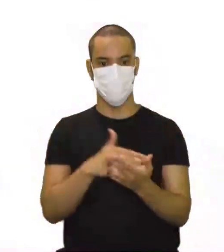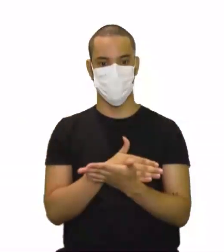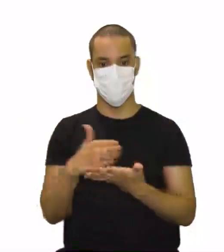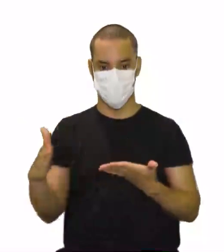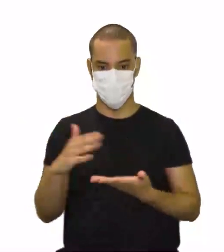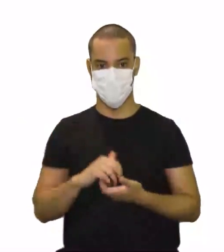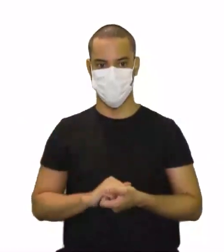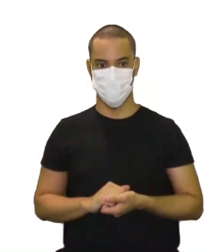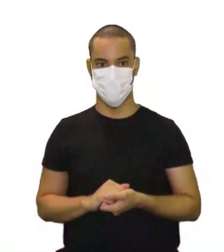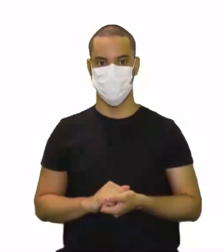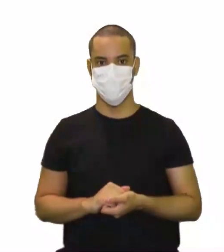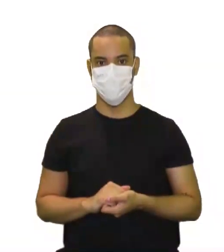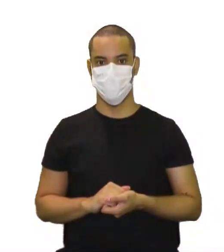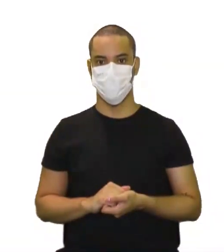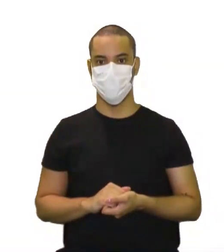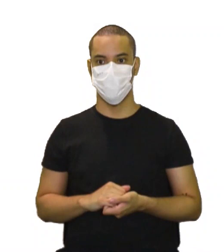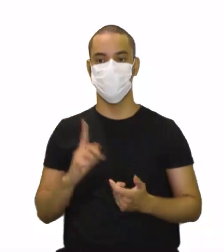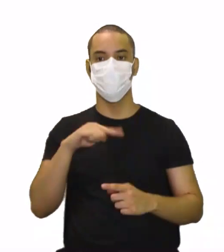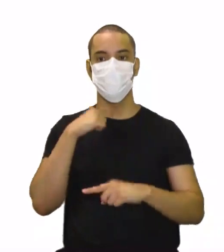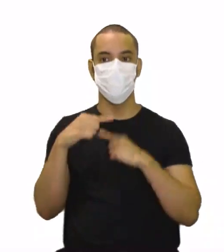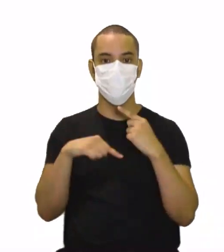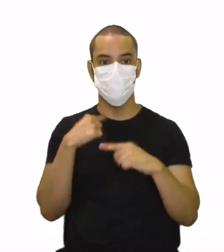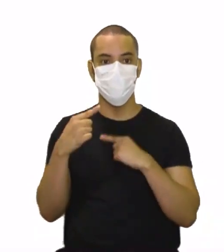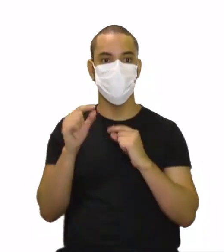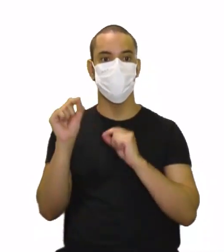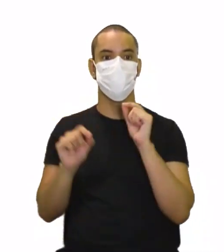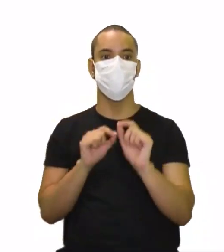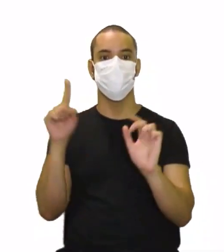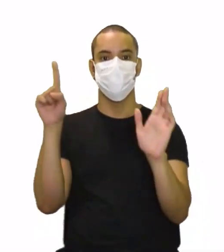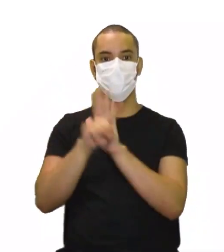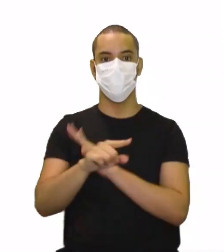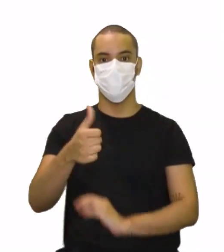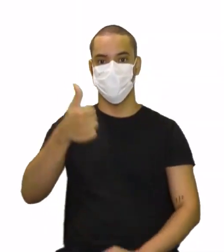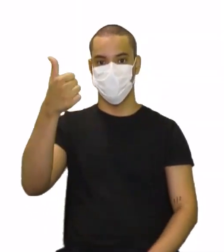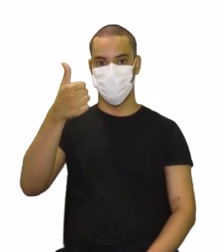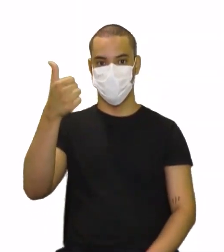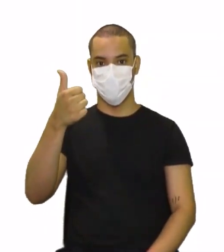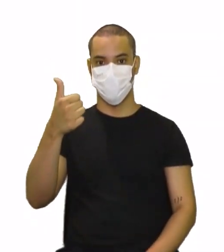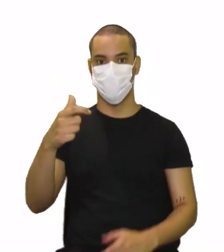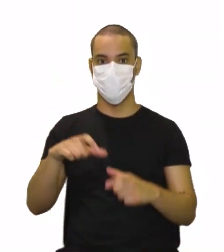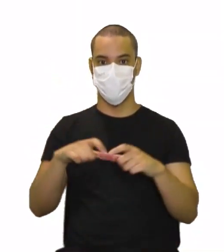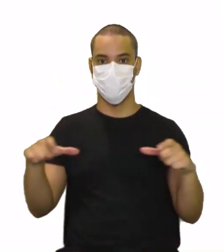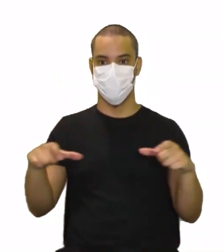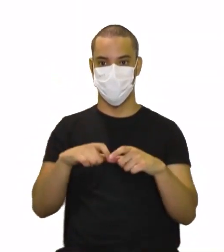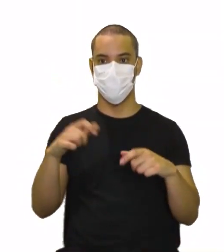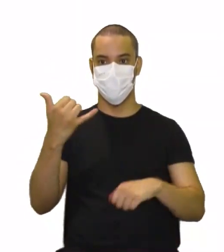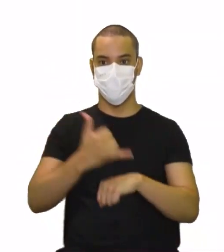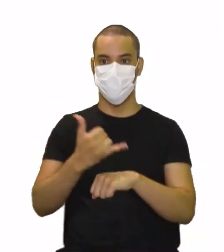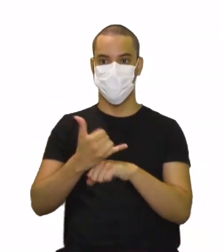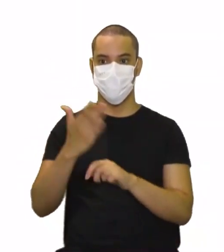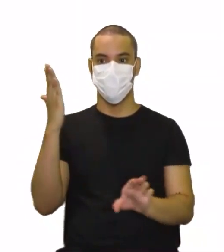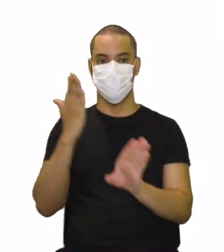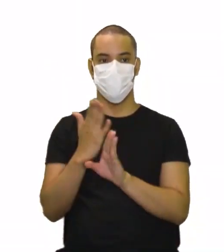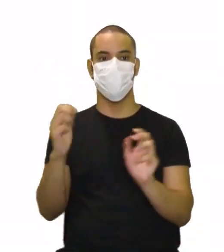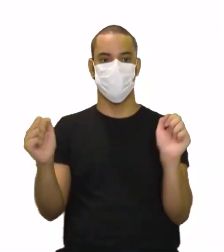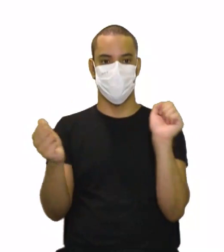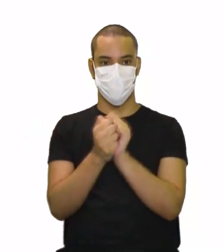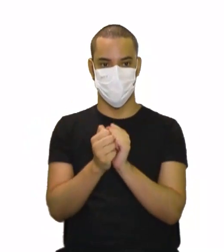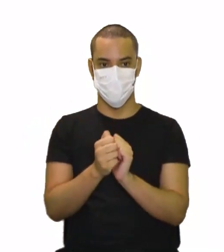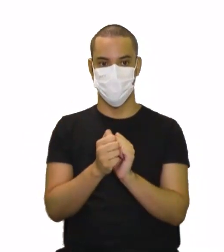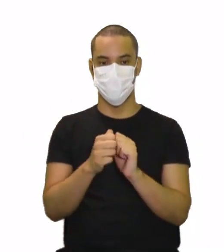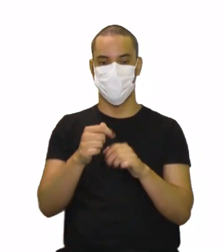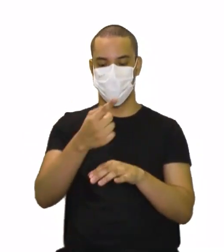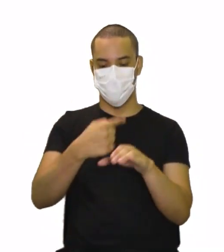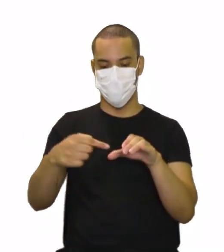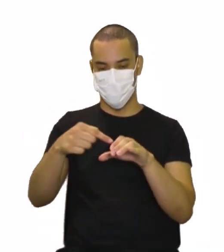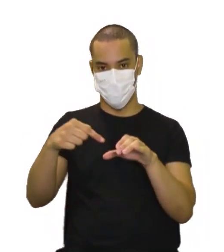começando, tirando dúvidas, né? Questão 1. Uma barra metálica que se desloca através de um campo